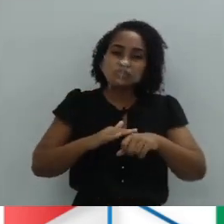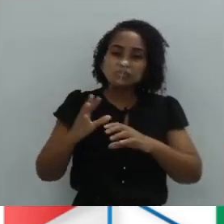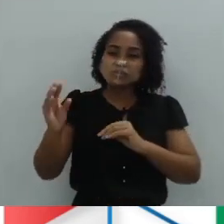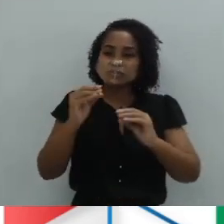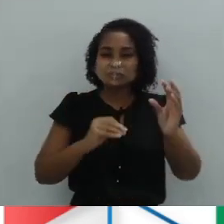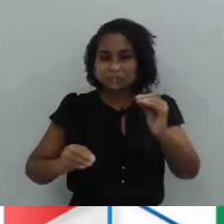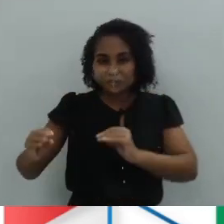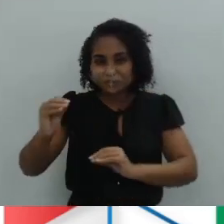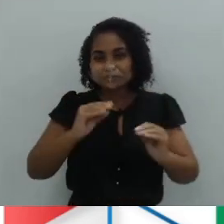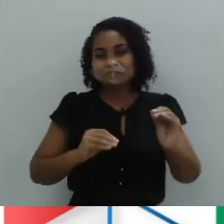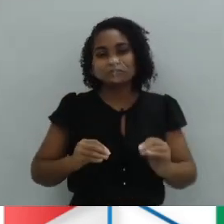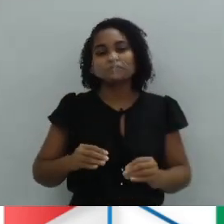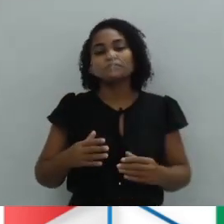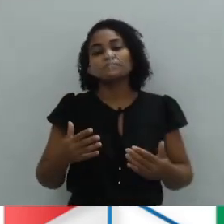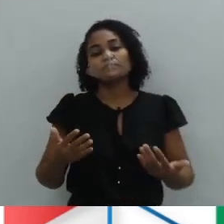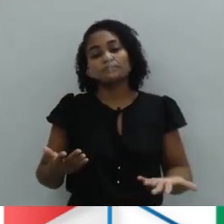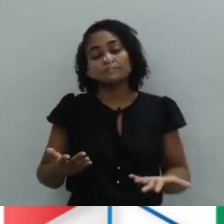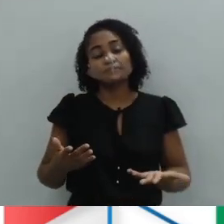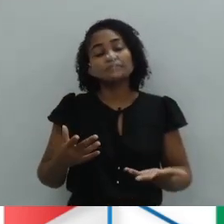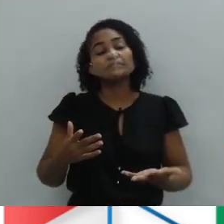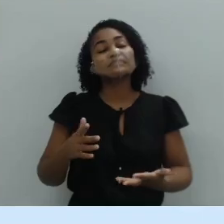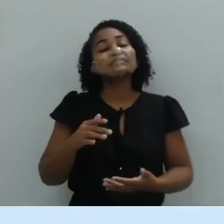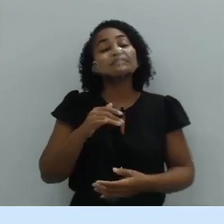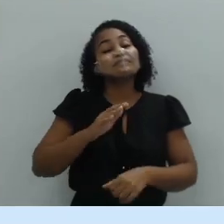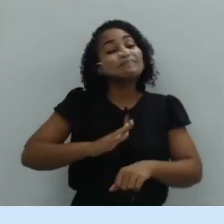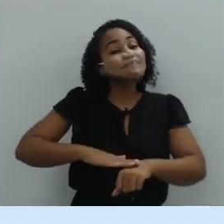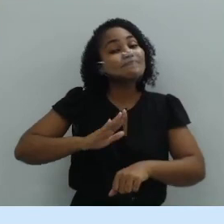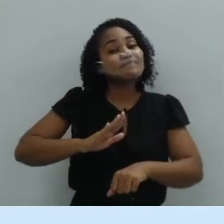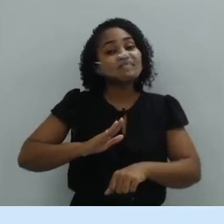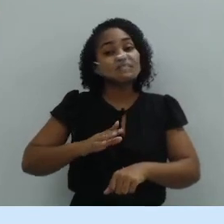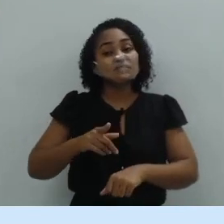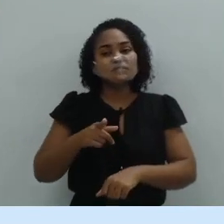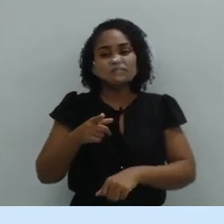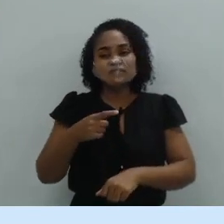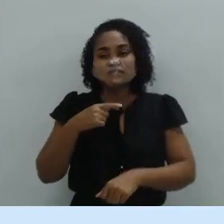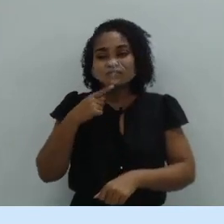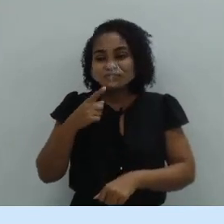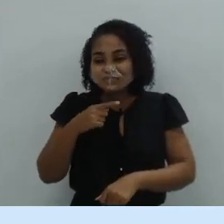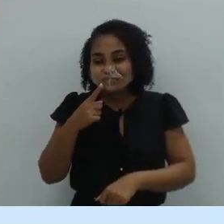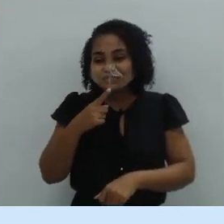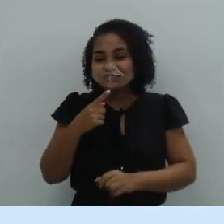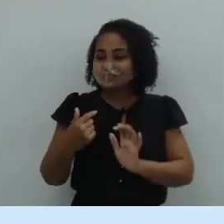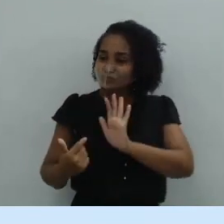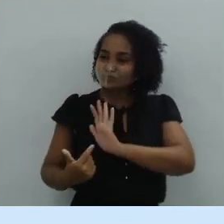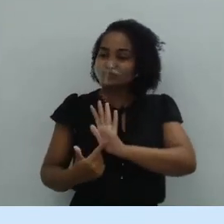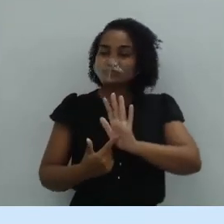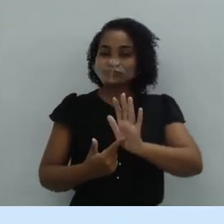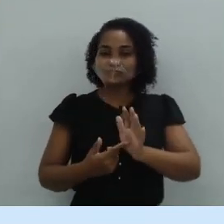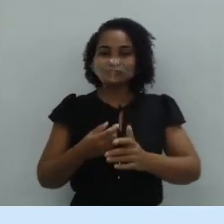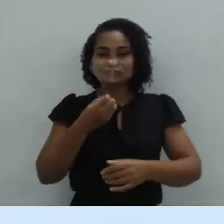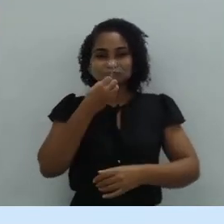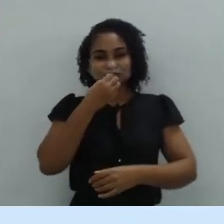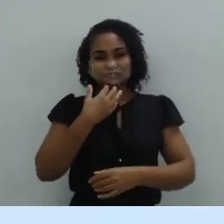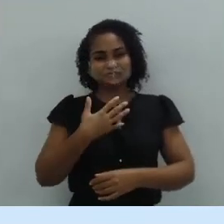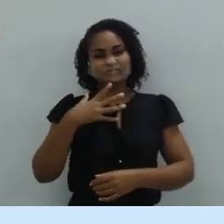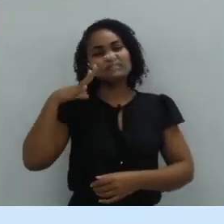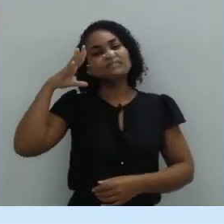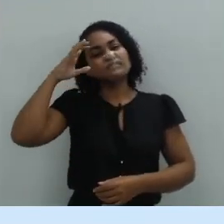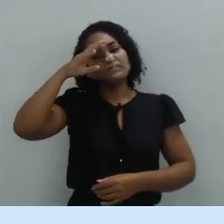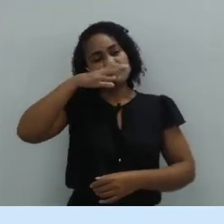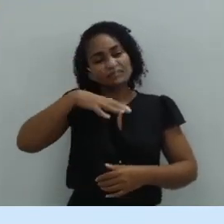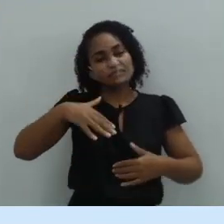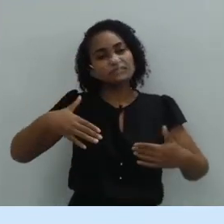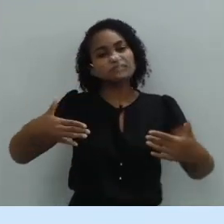estão dialogando com você? Mais ainda, e não conseguir falar, se expressar bem. É complicado,